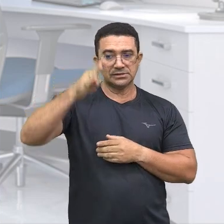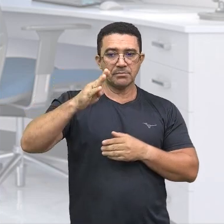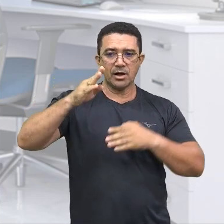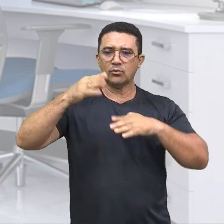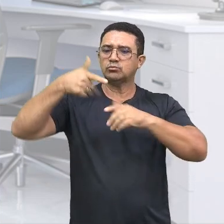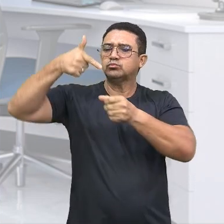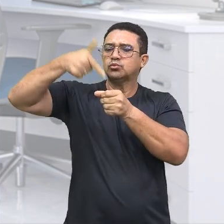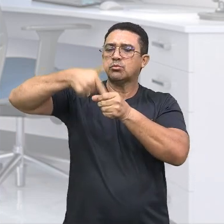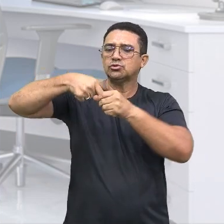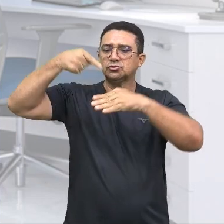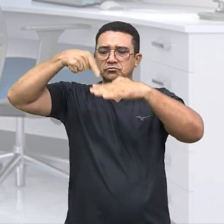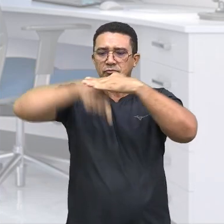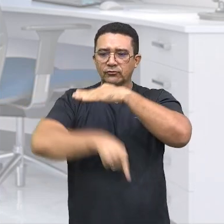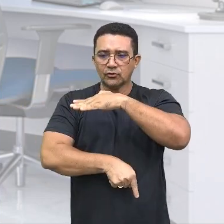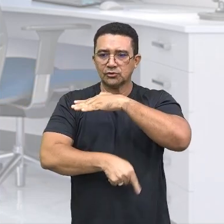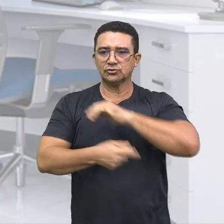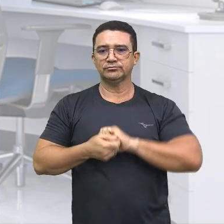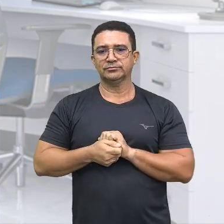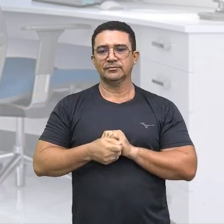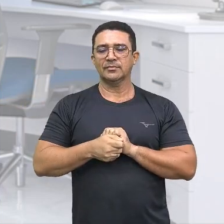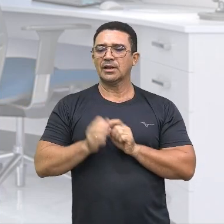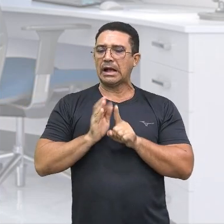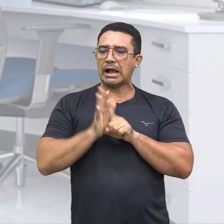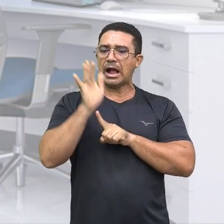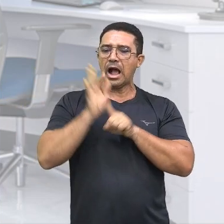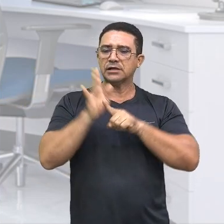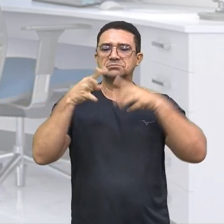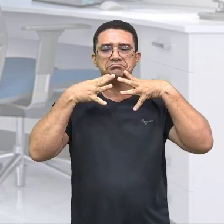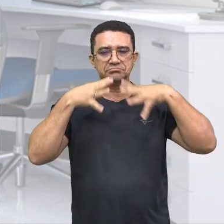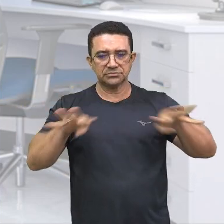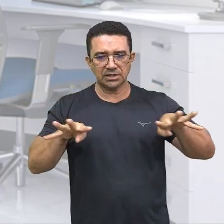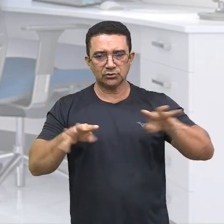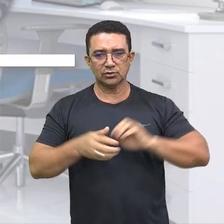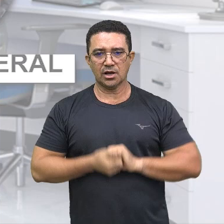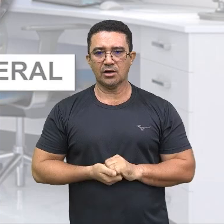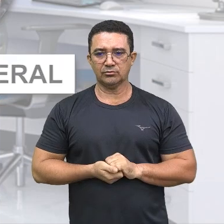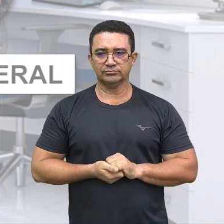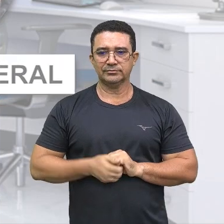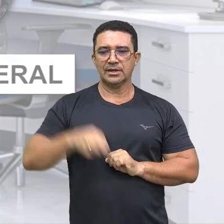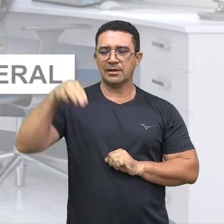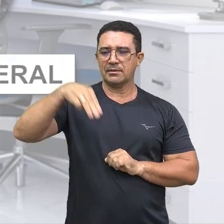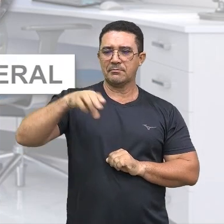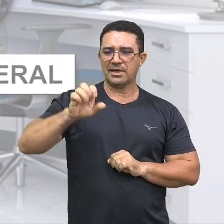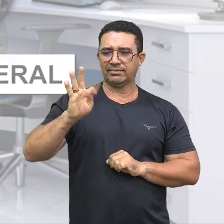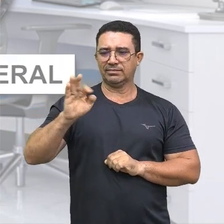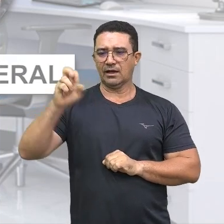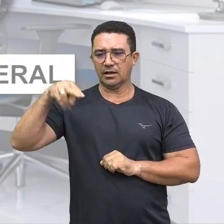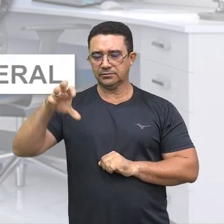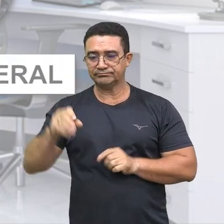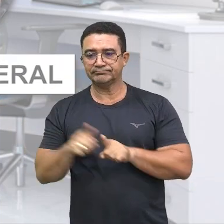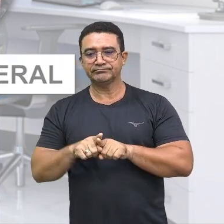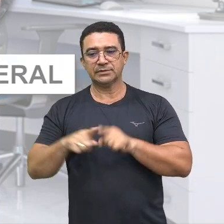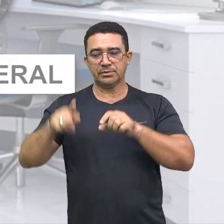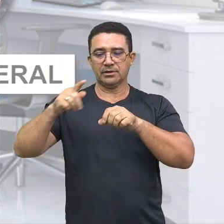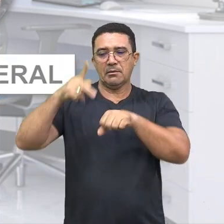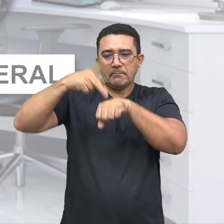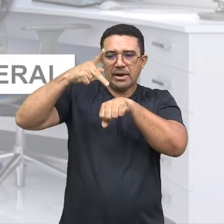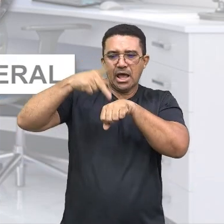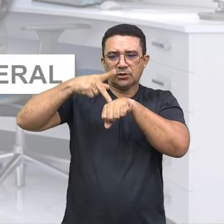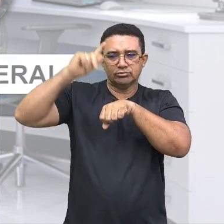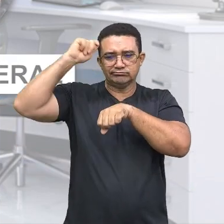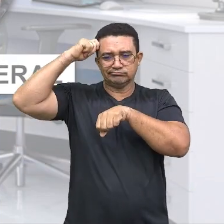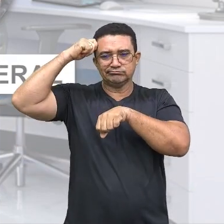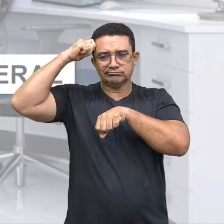fósseis são o gás natural, que é formado por metano, o carvão mineral, que